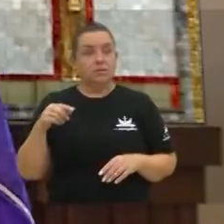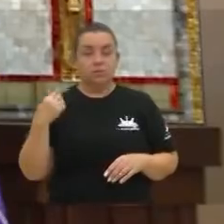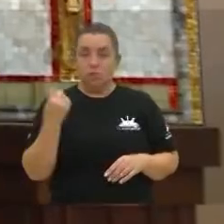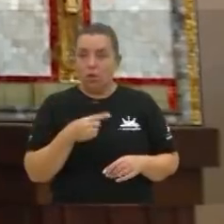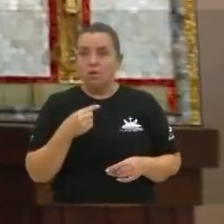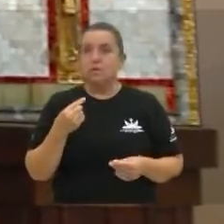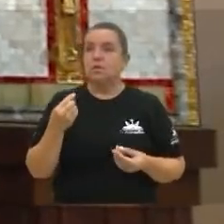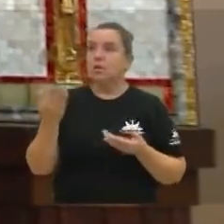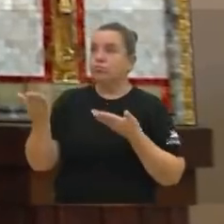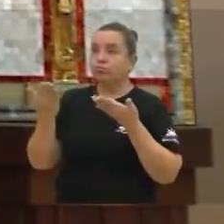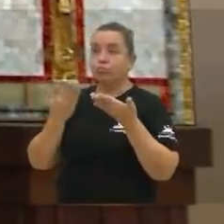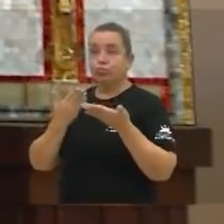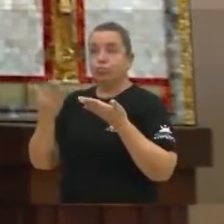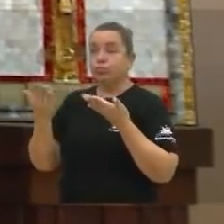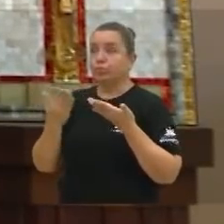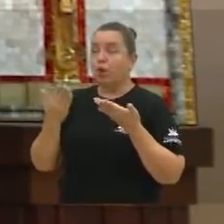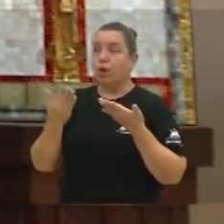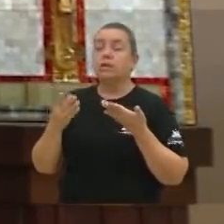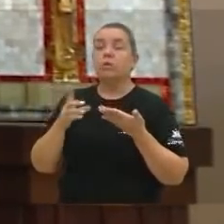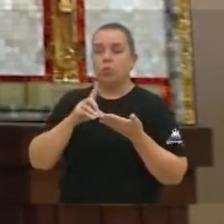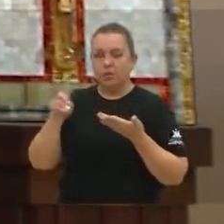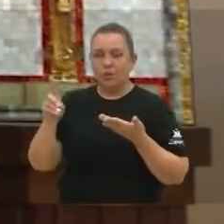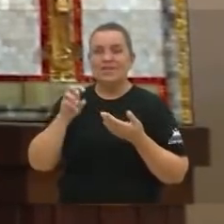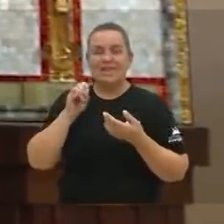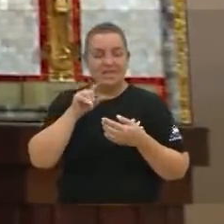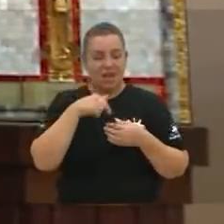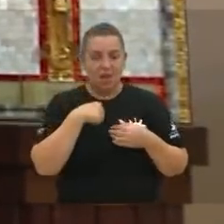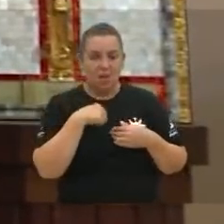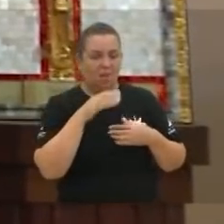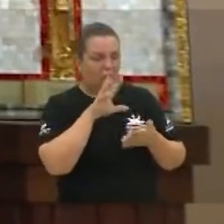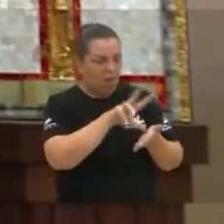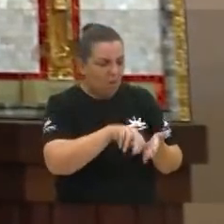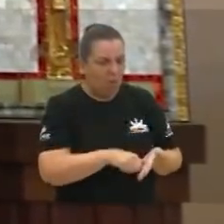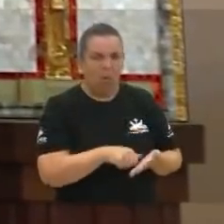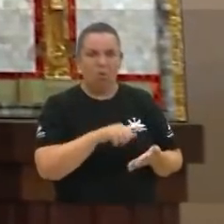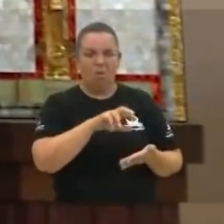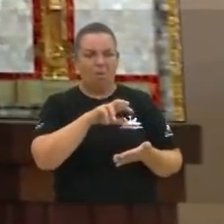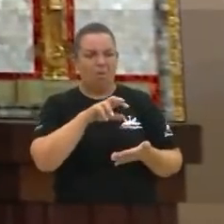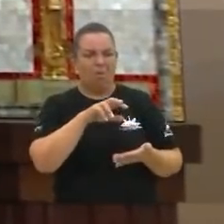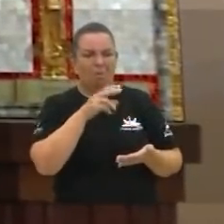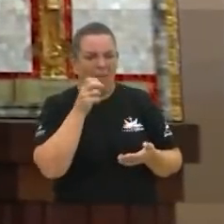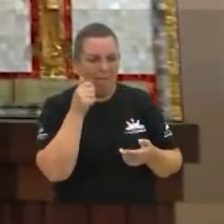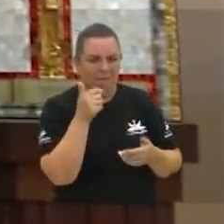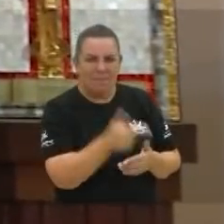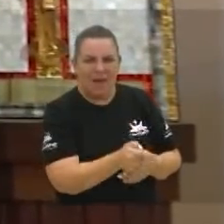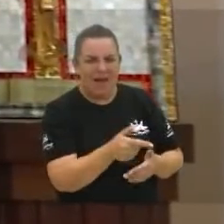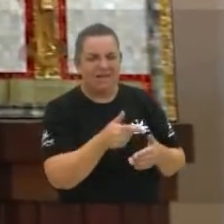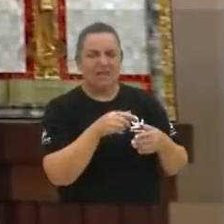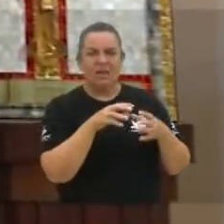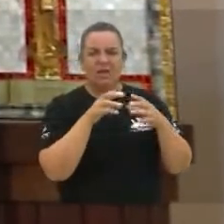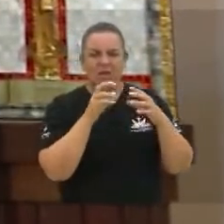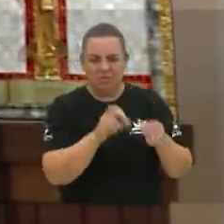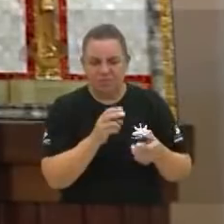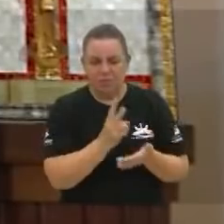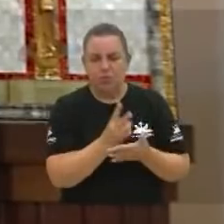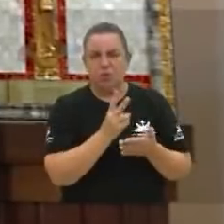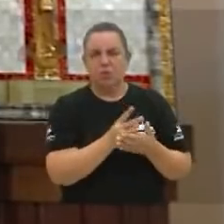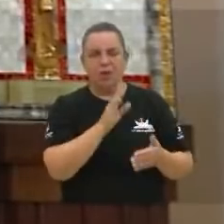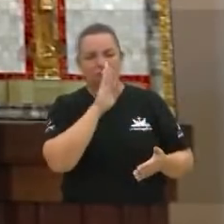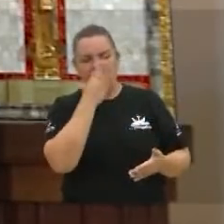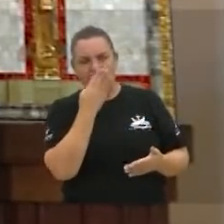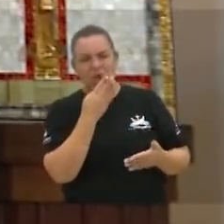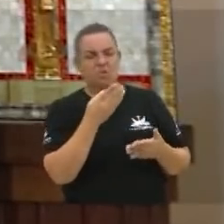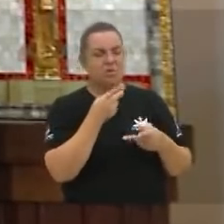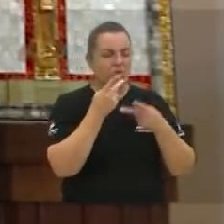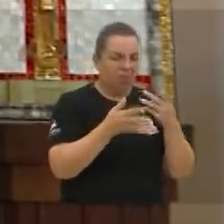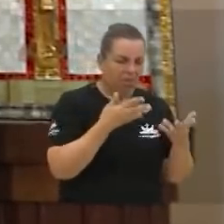se ignora a fome do irmão se rouba se mata se continua a levantar falso